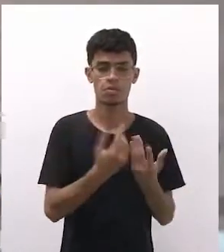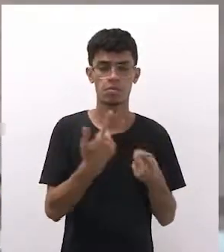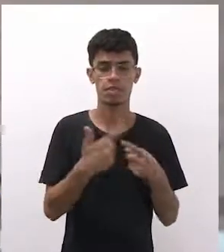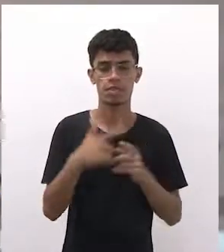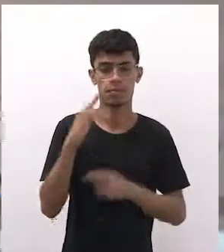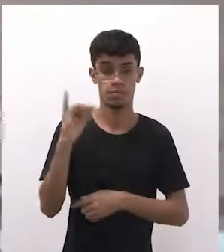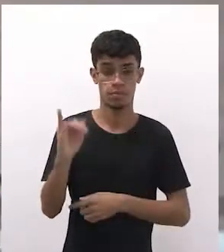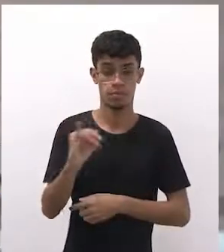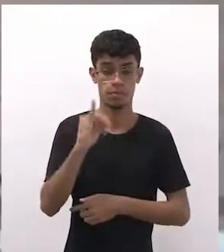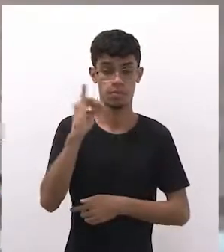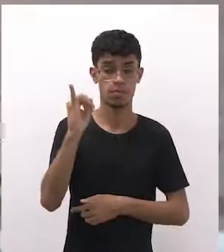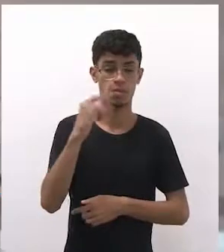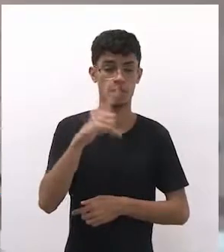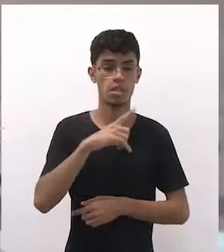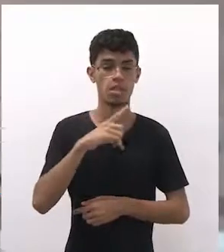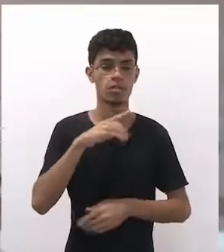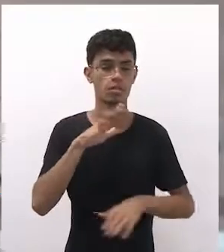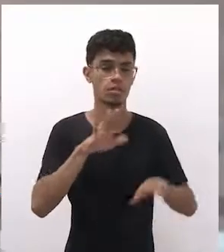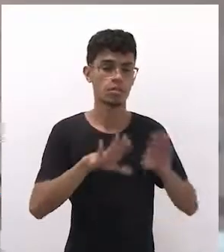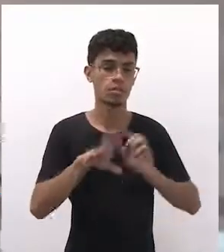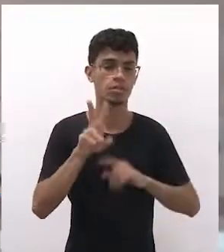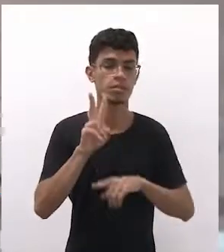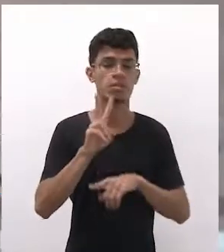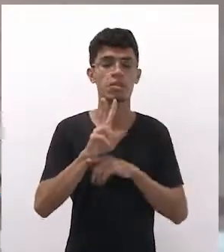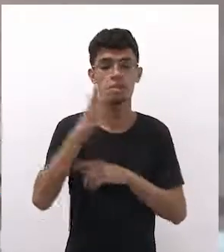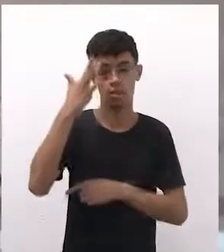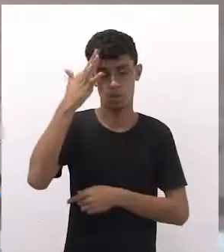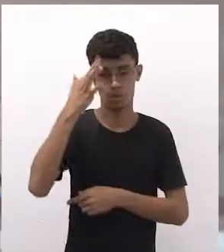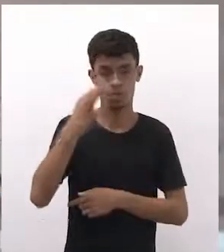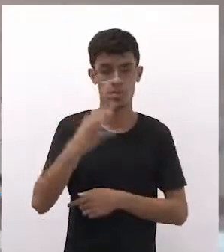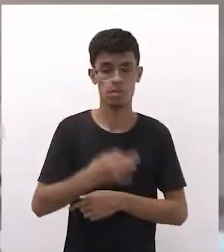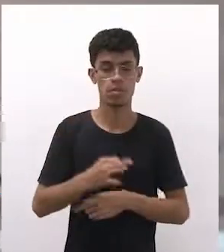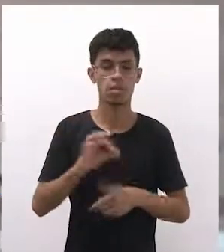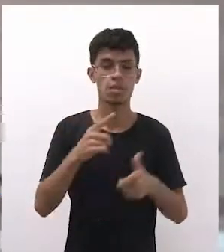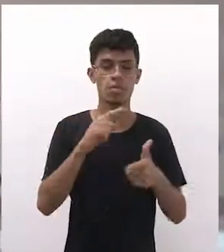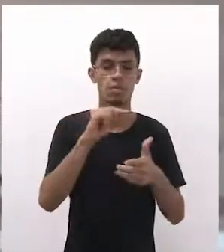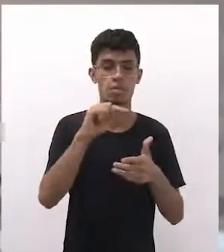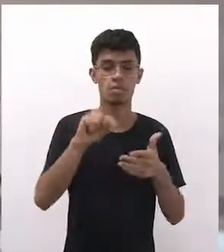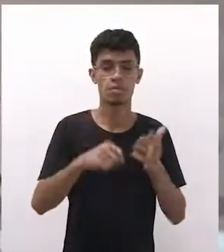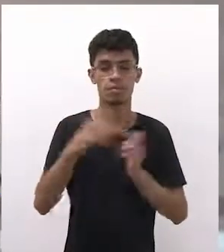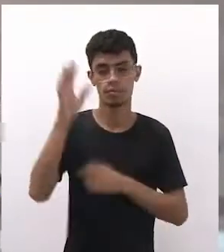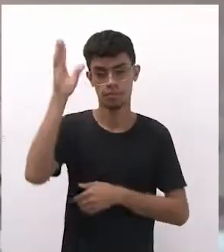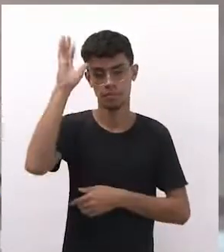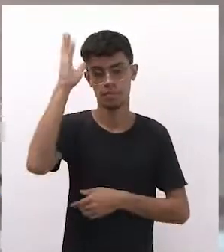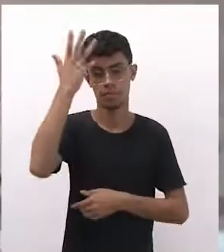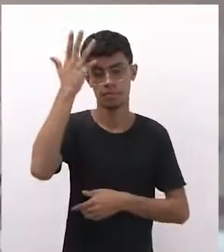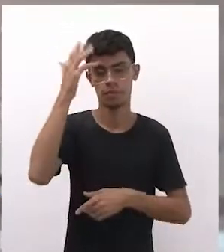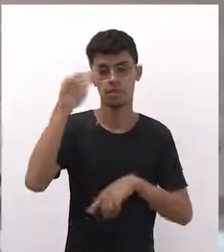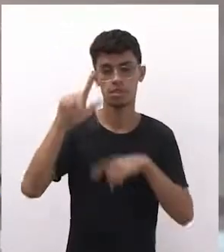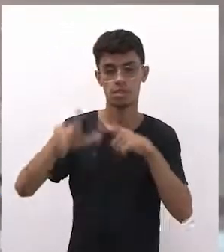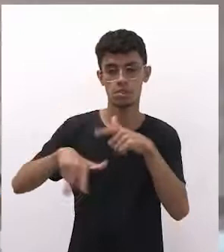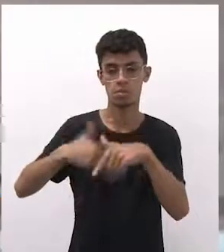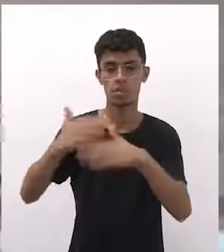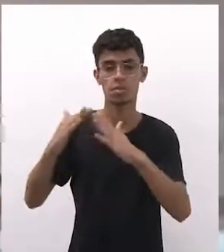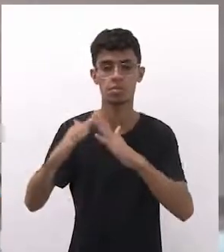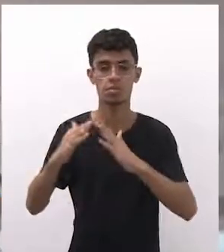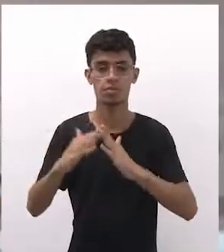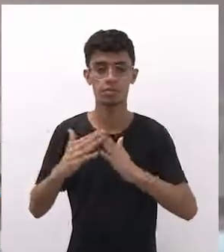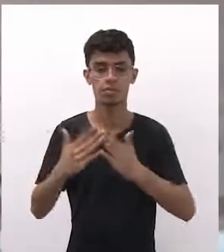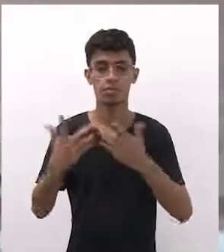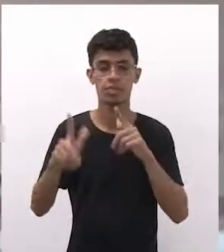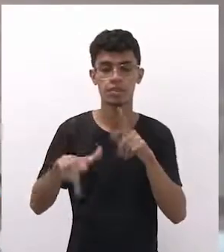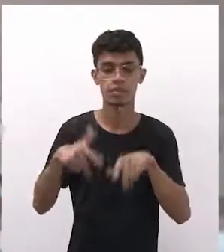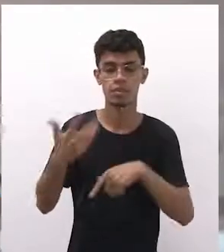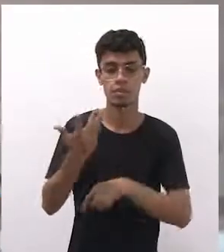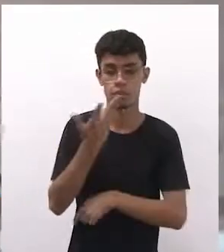a gente ter esse cuidado de entender que resolver esse problema do trabalho doméstico infantil não é só